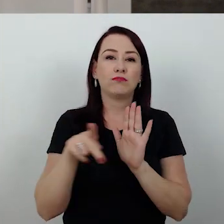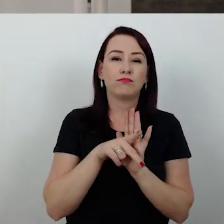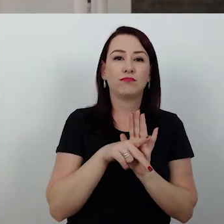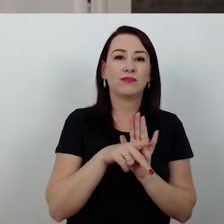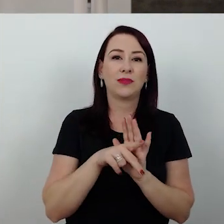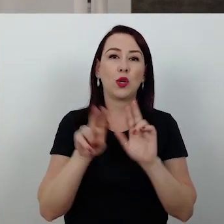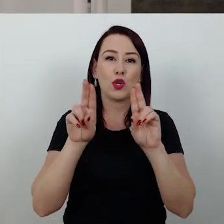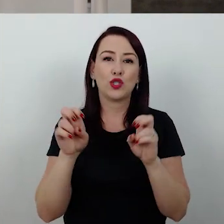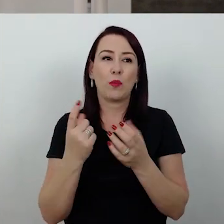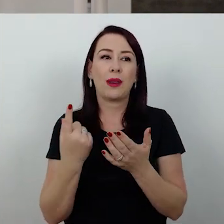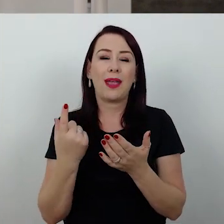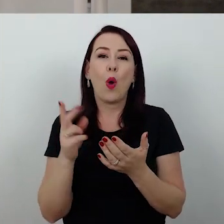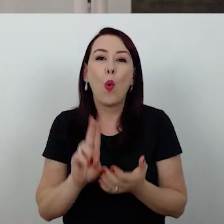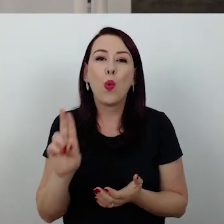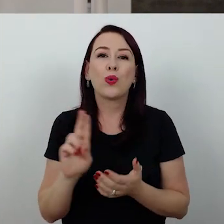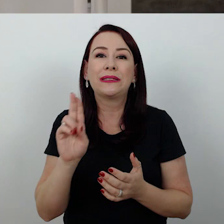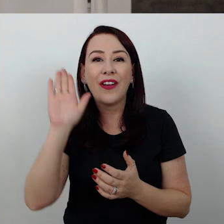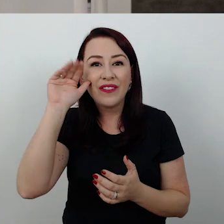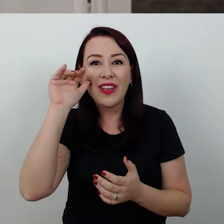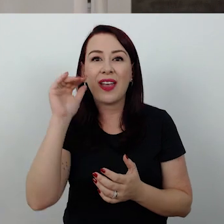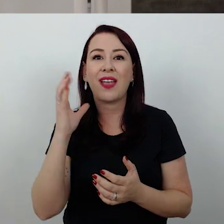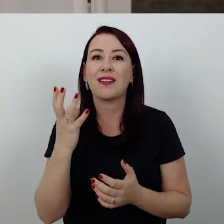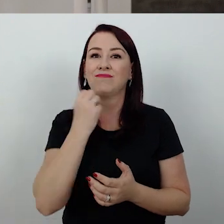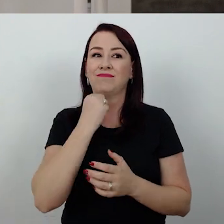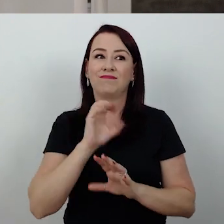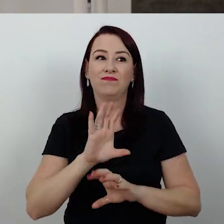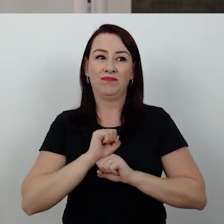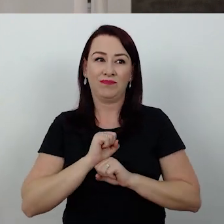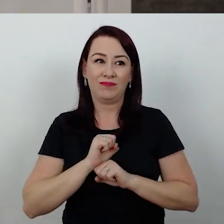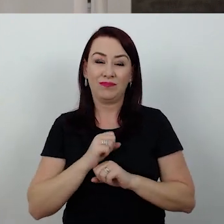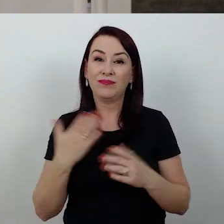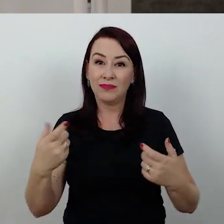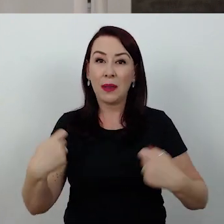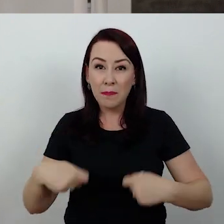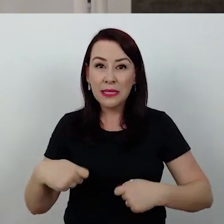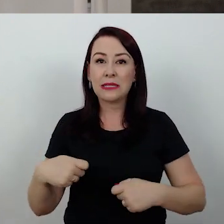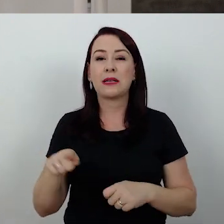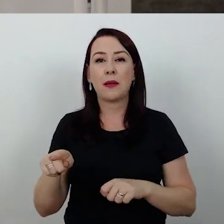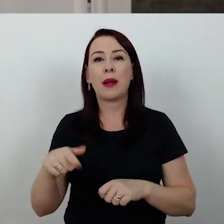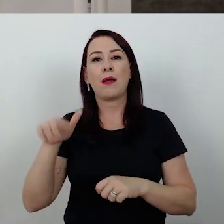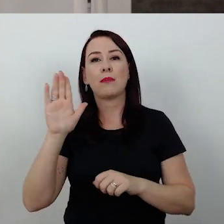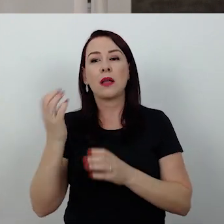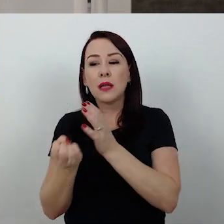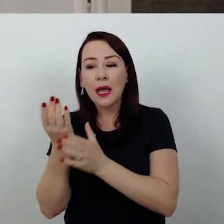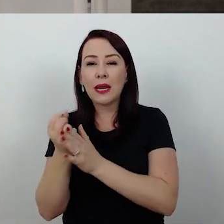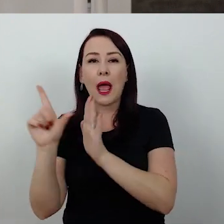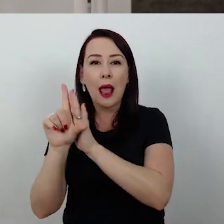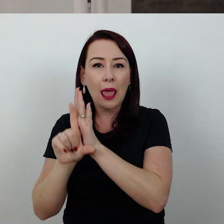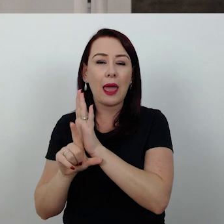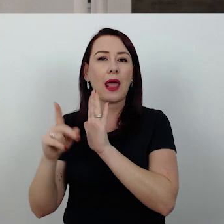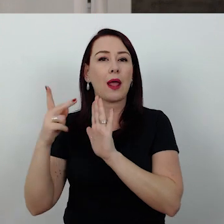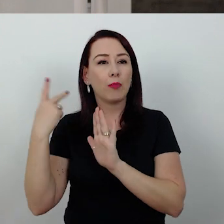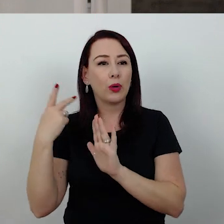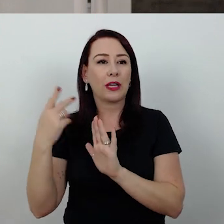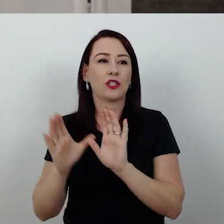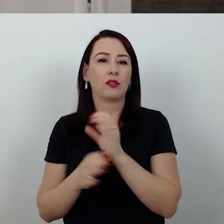de consumo de cultura, produção. E eu acho que a gente precisa aprofundar isso para fazer uma política mais consistente, né? E